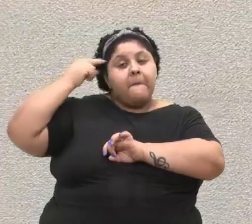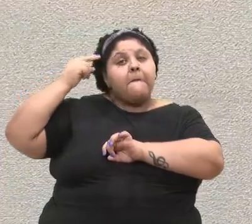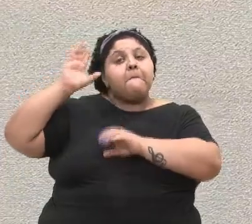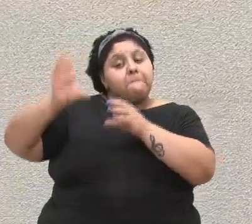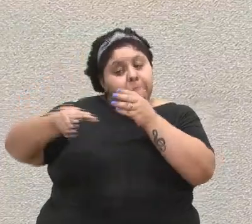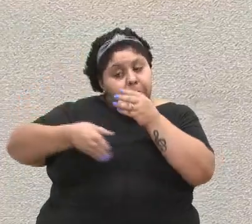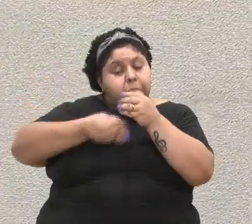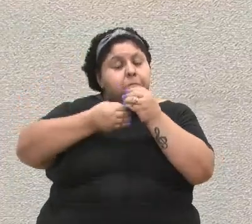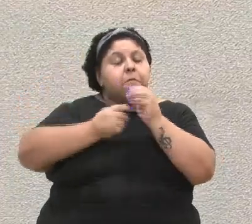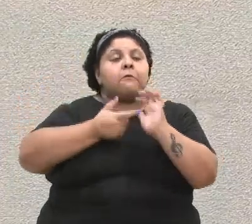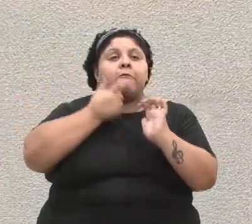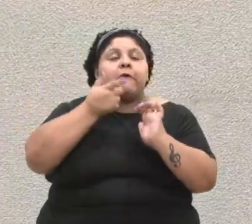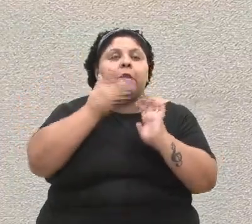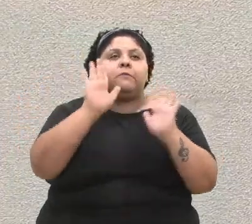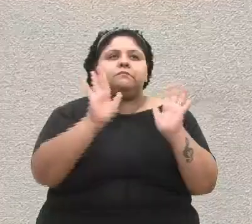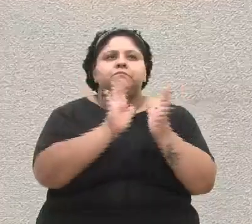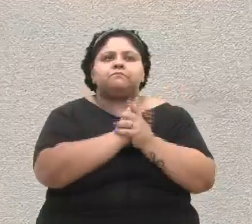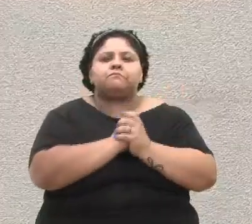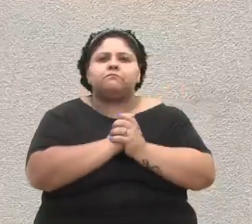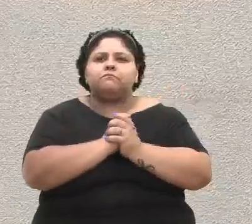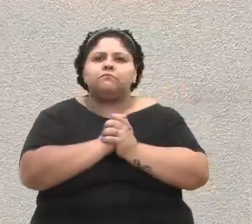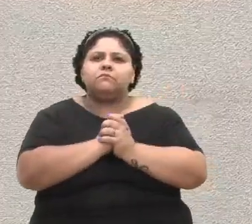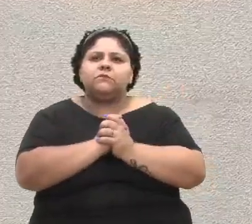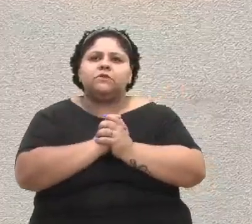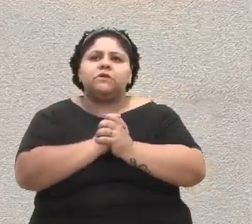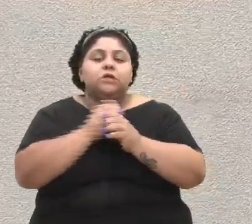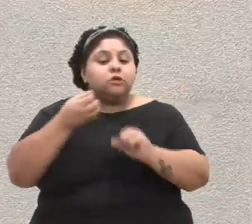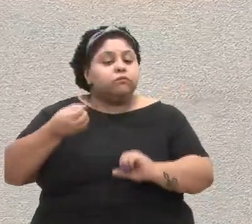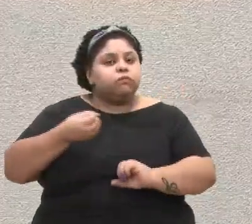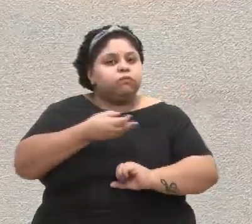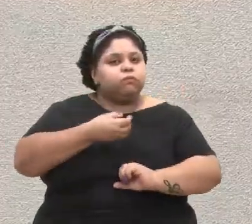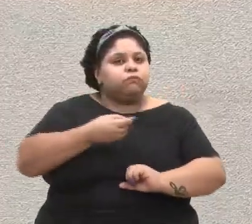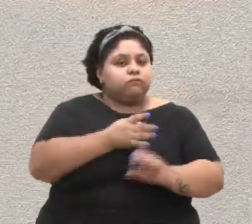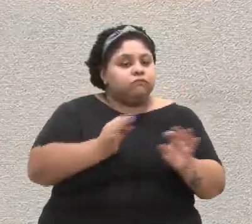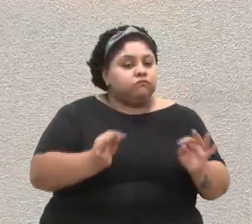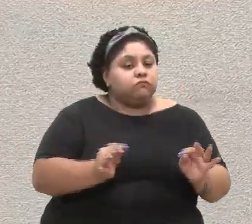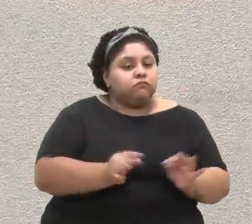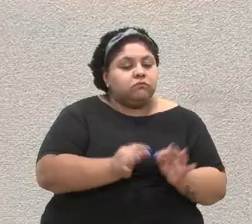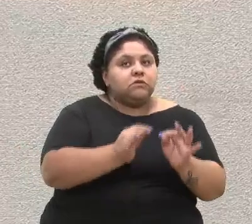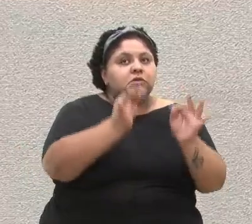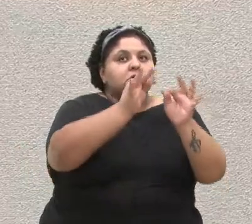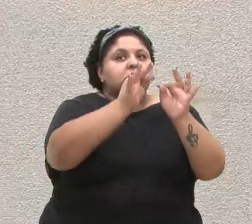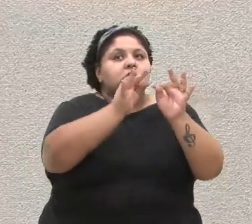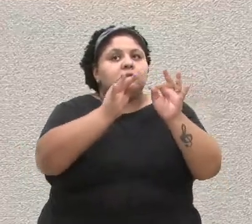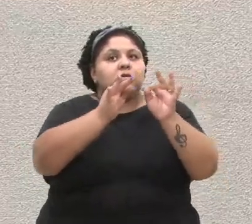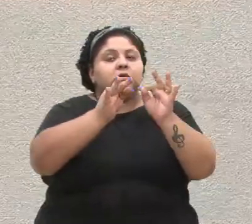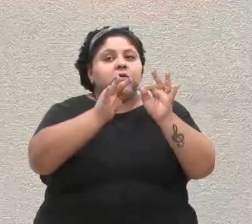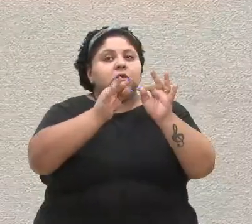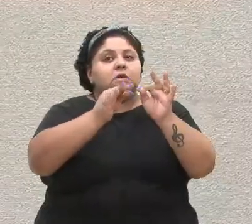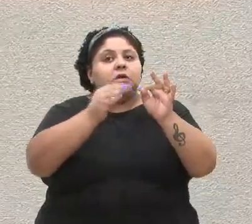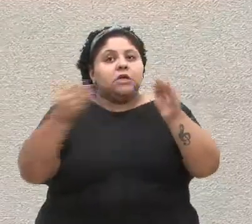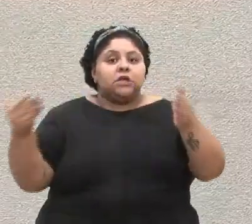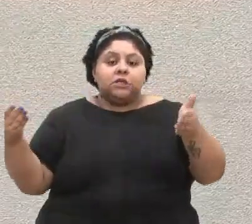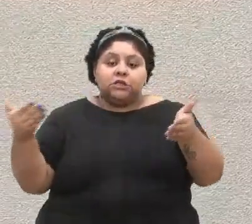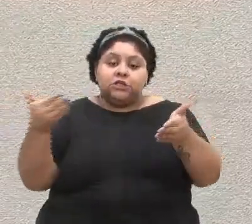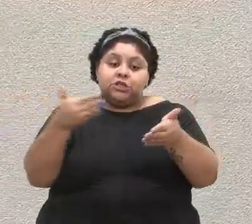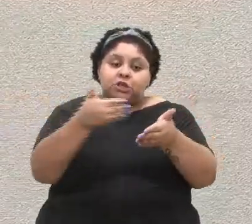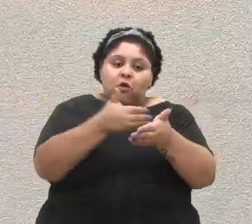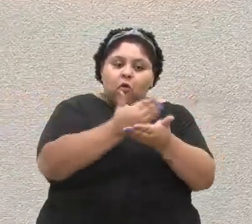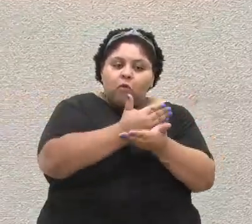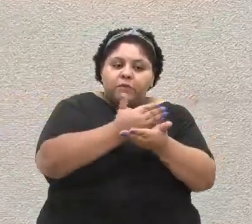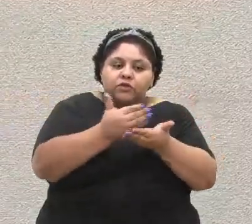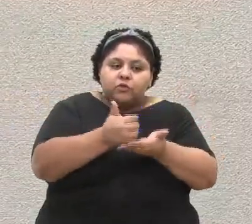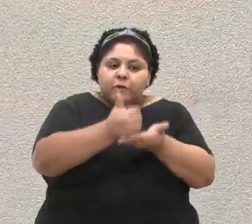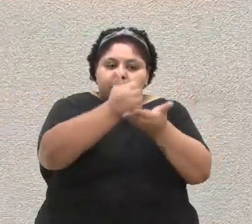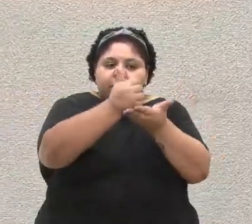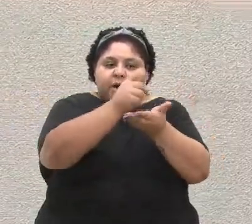quando ele disse: são inovações da tecnologia que vêm para favorecer o povo. Professor